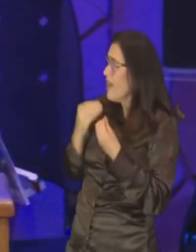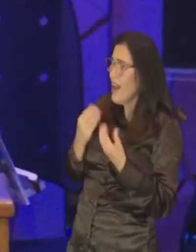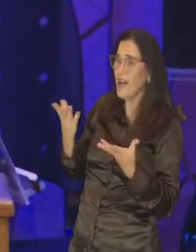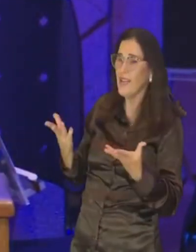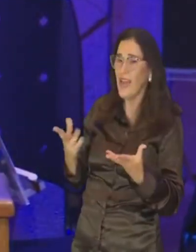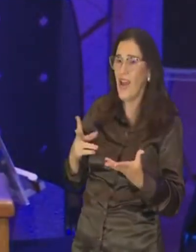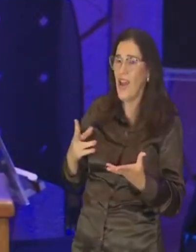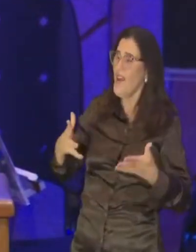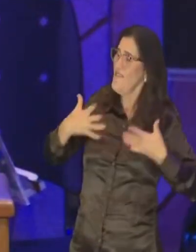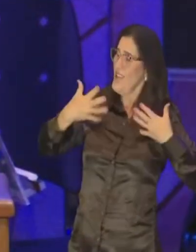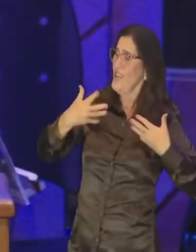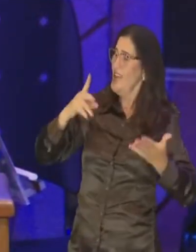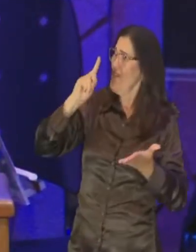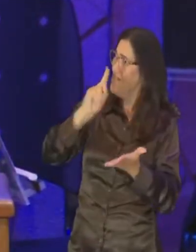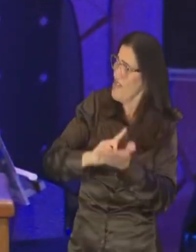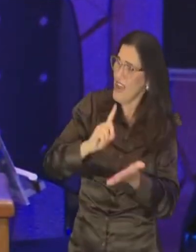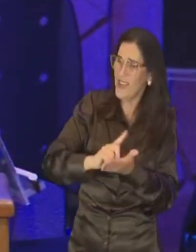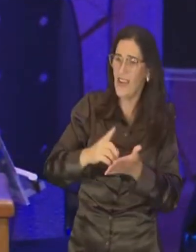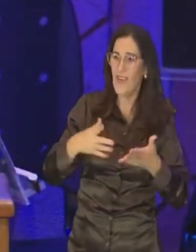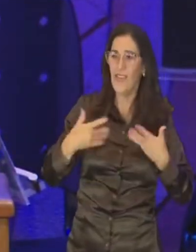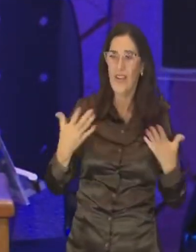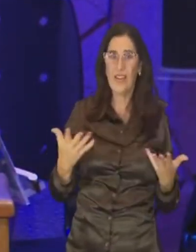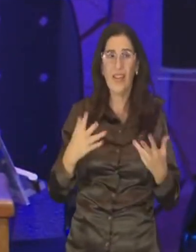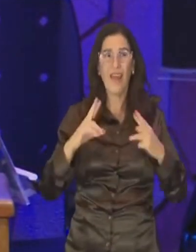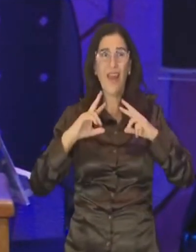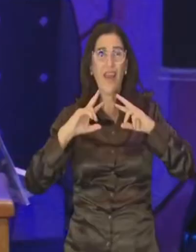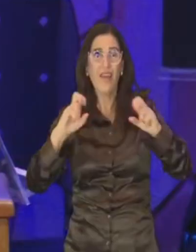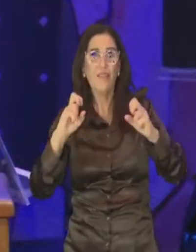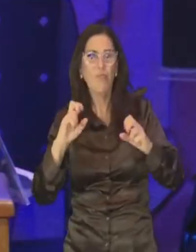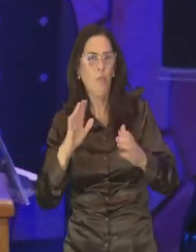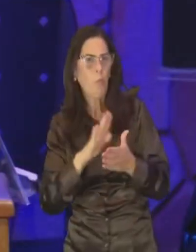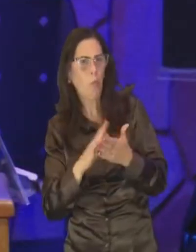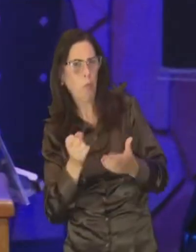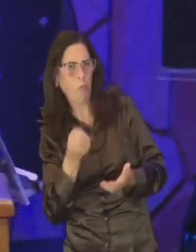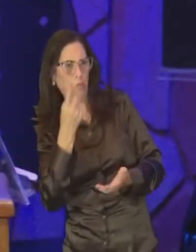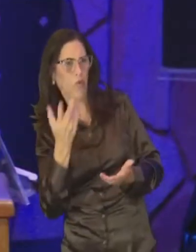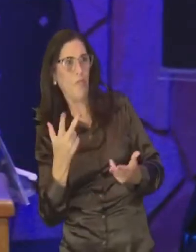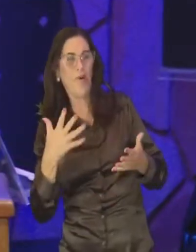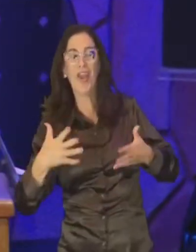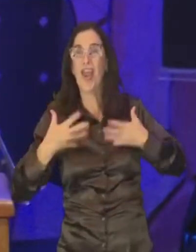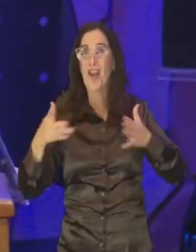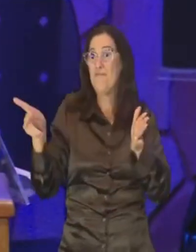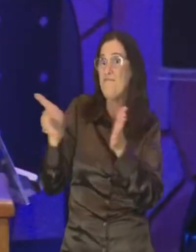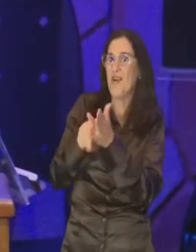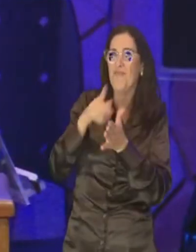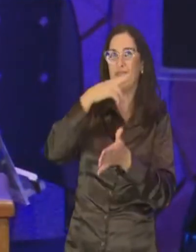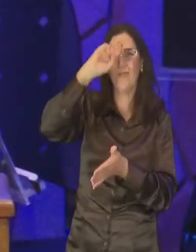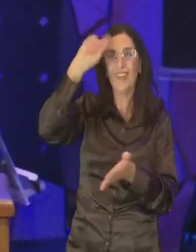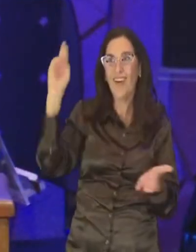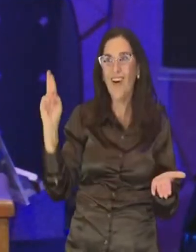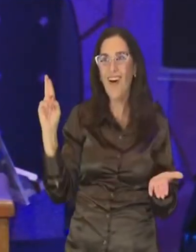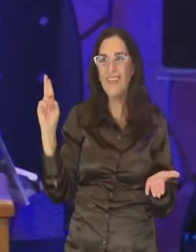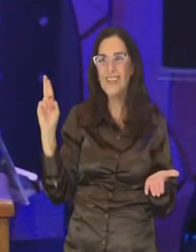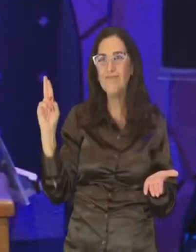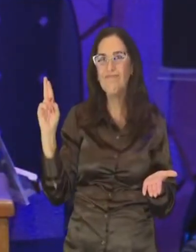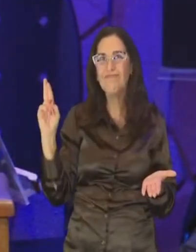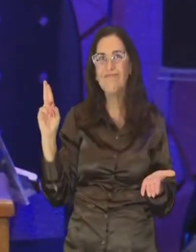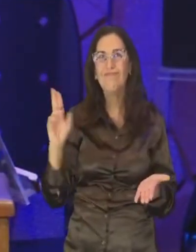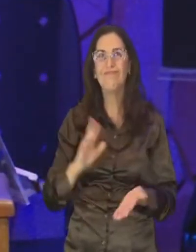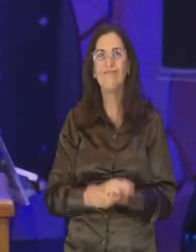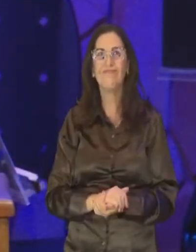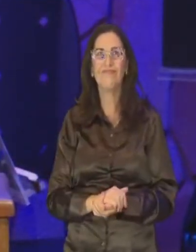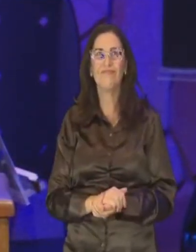verdadeira alegria, uma alegria que as pessoas não vão entender, porque essa é a alegria que vem do Senhor.